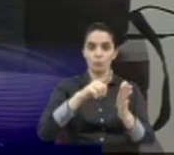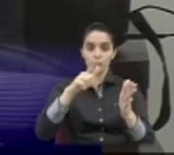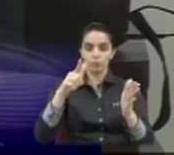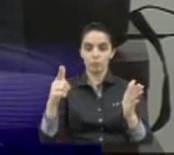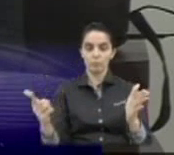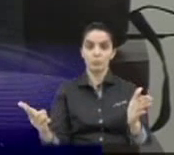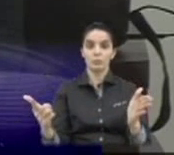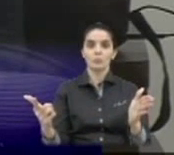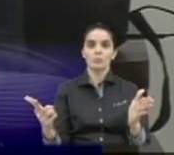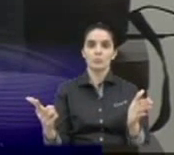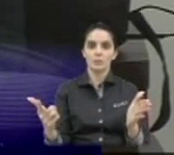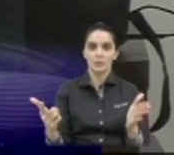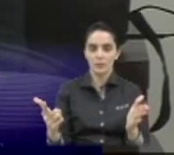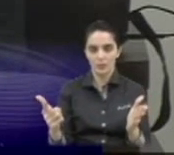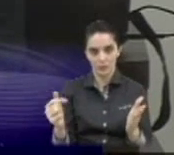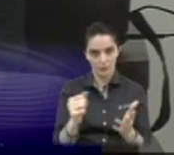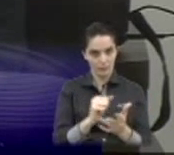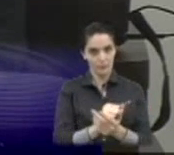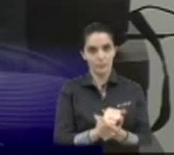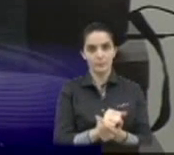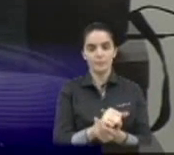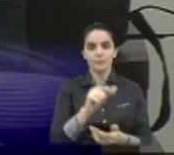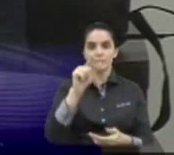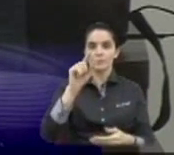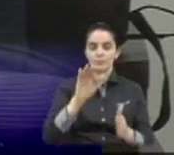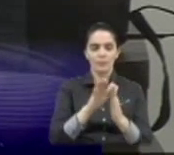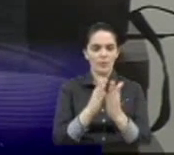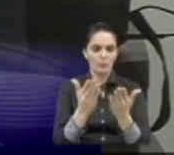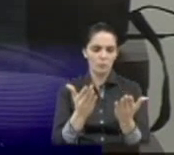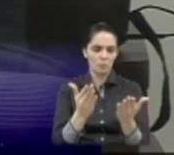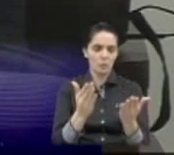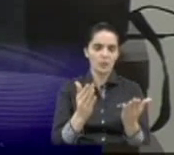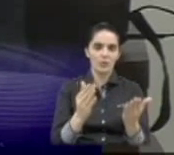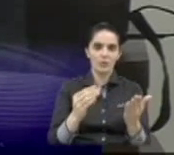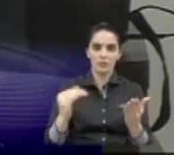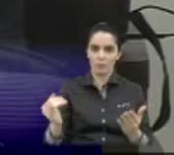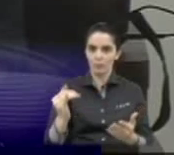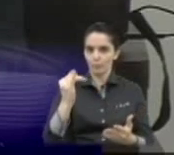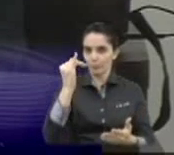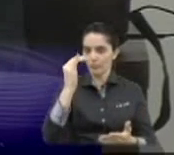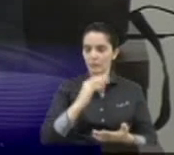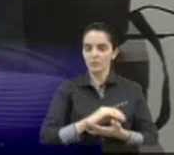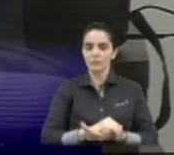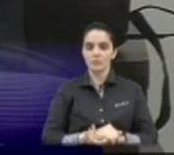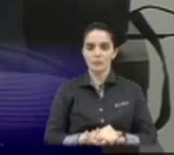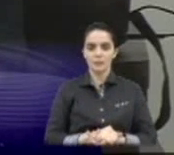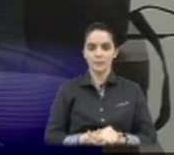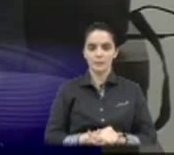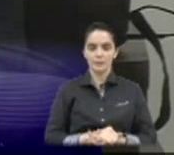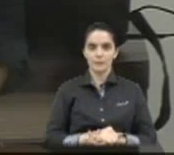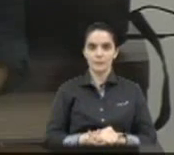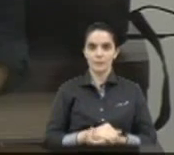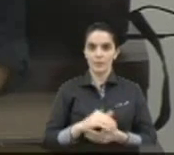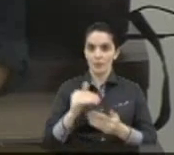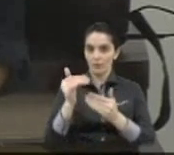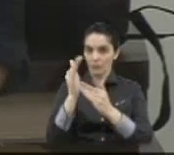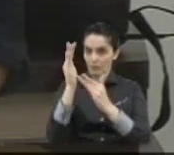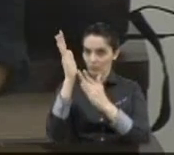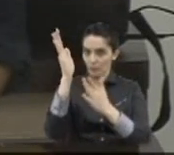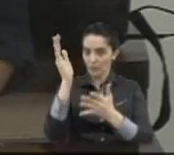culminou com as homenagens pelo centenário do Dr. Olindo de Luca. E esta homenagem,